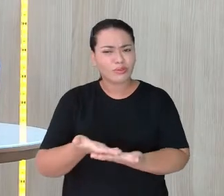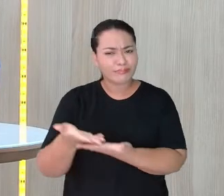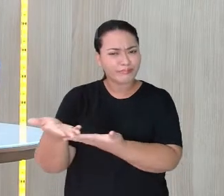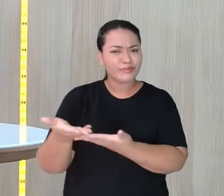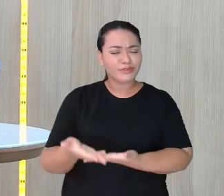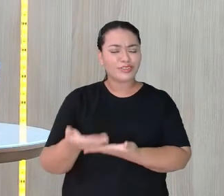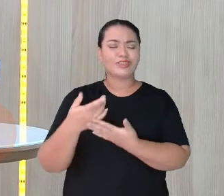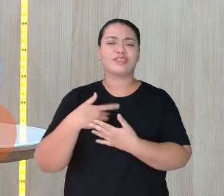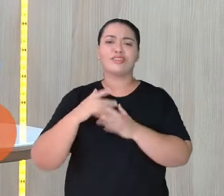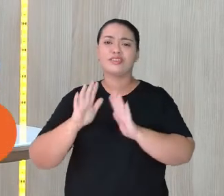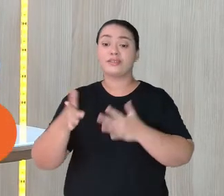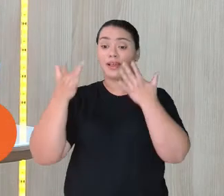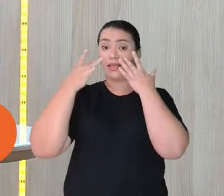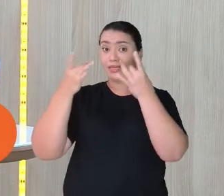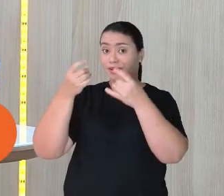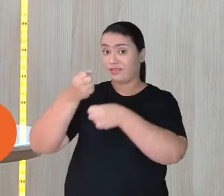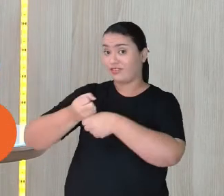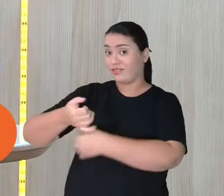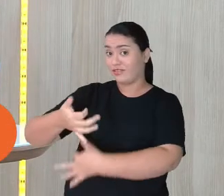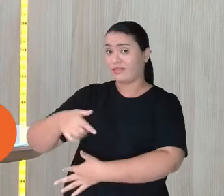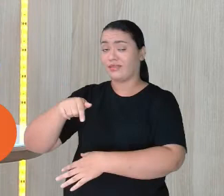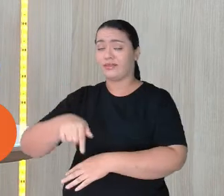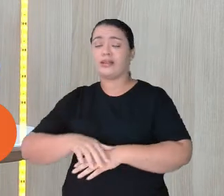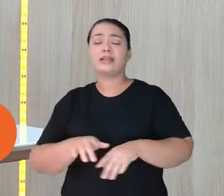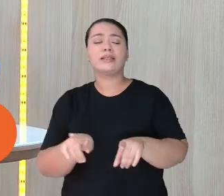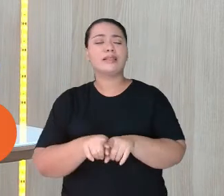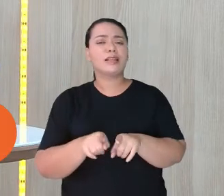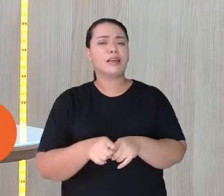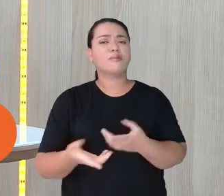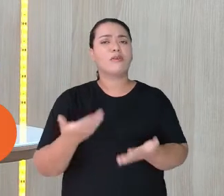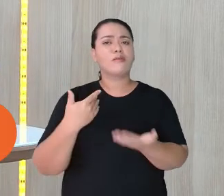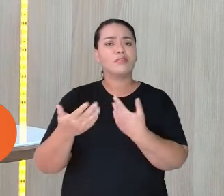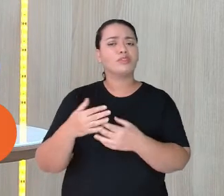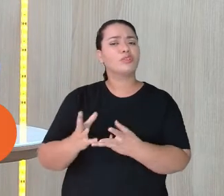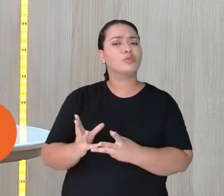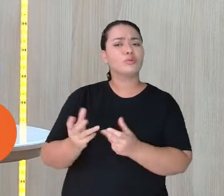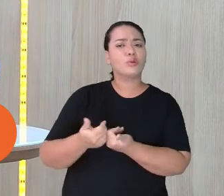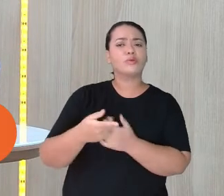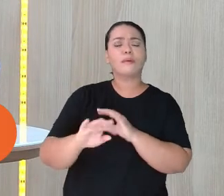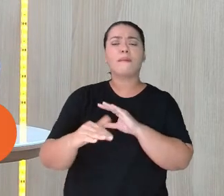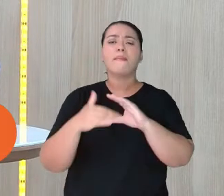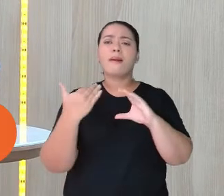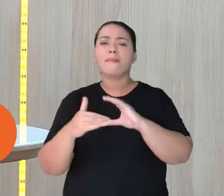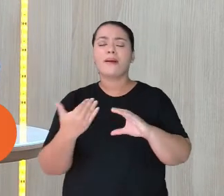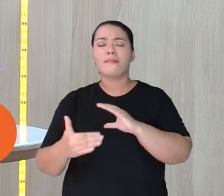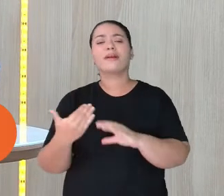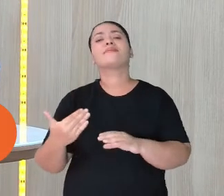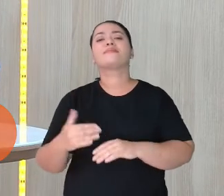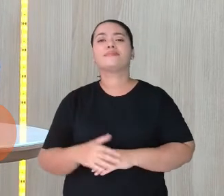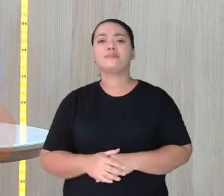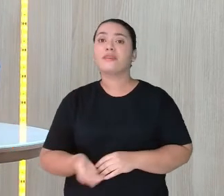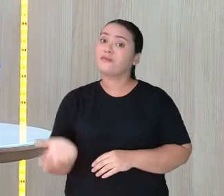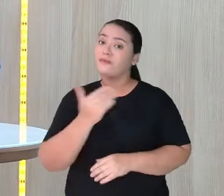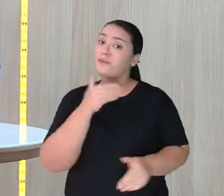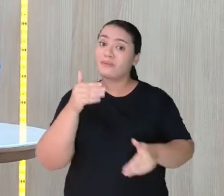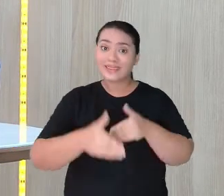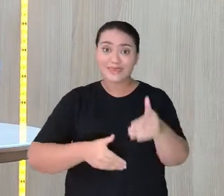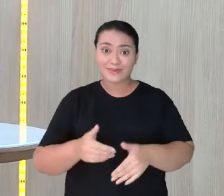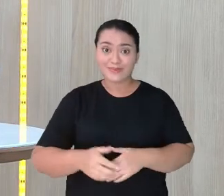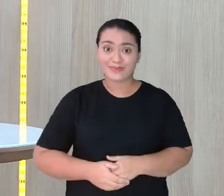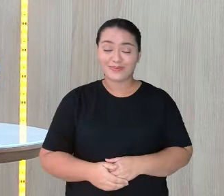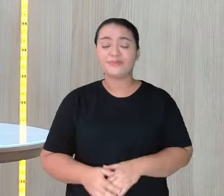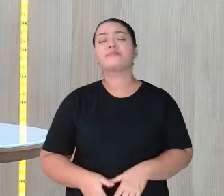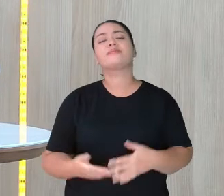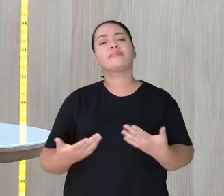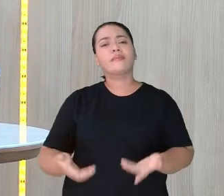ó, ligadinha no chat, para passar para a professora Cláudia todos os comentários que vocês colocarem aqui. Então, vamos participar. E